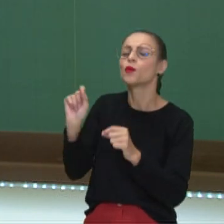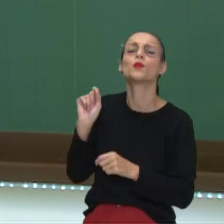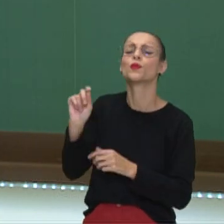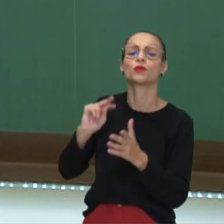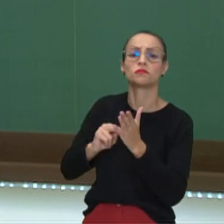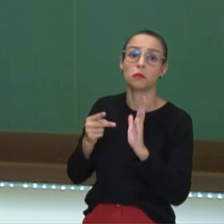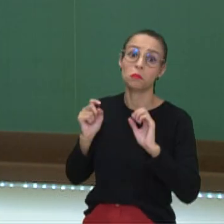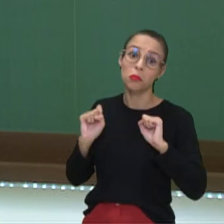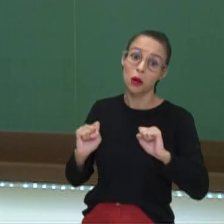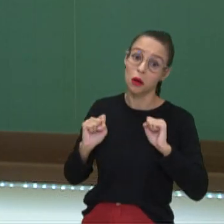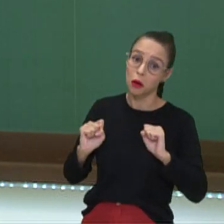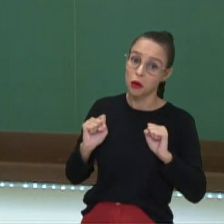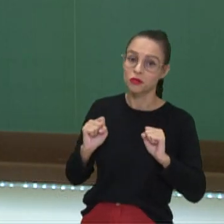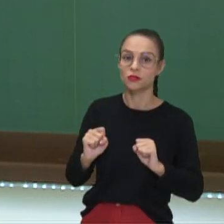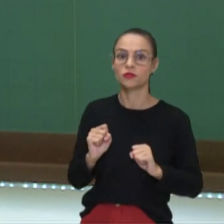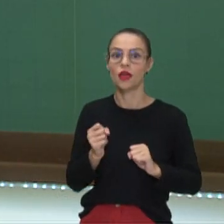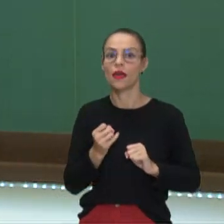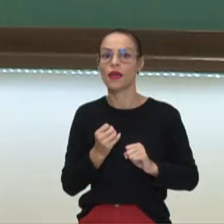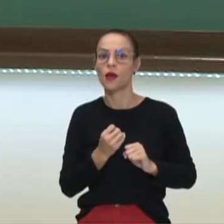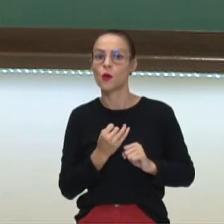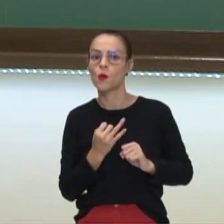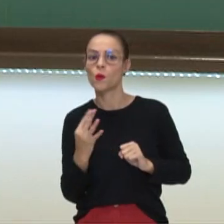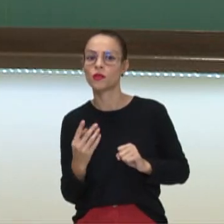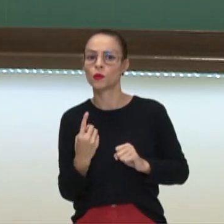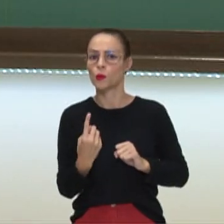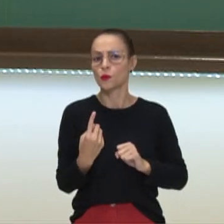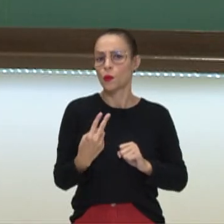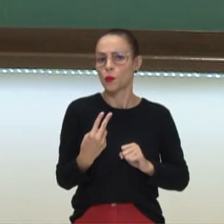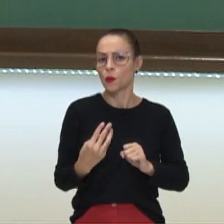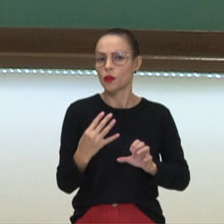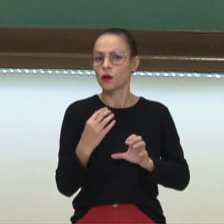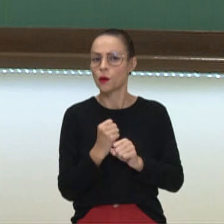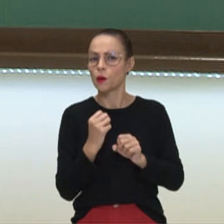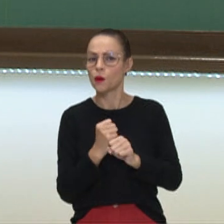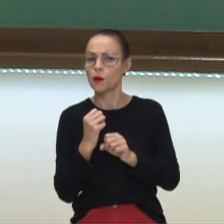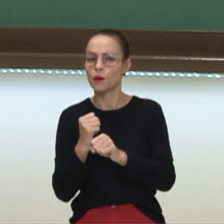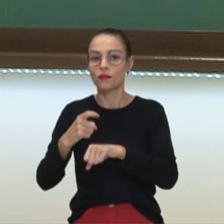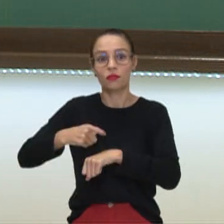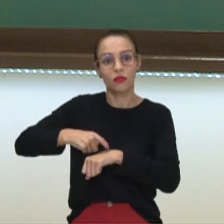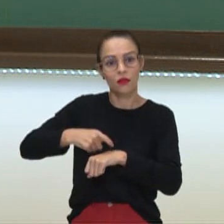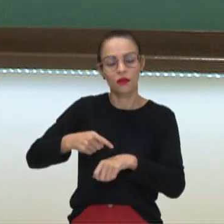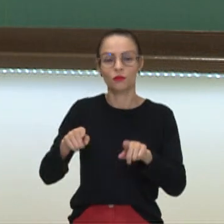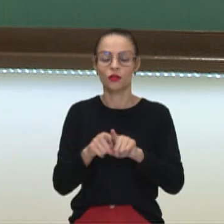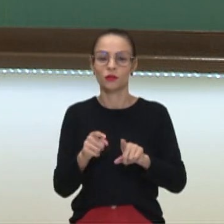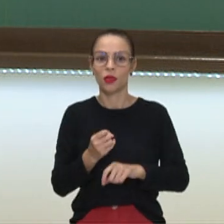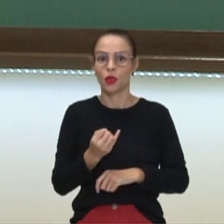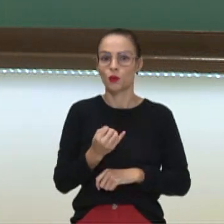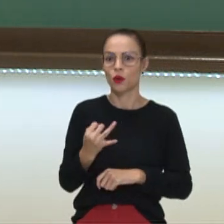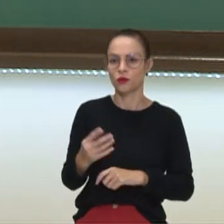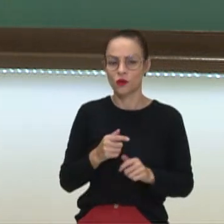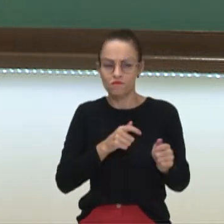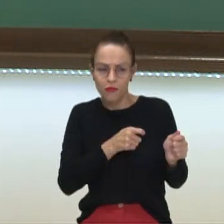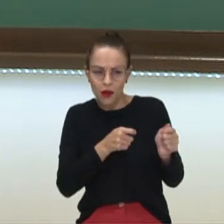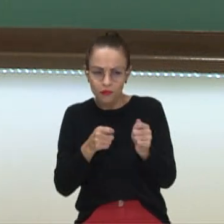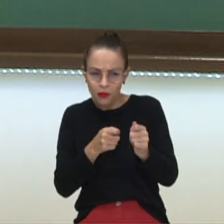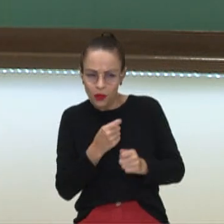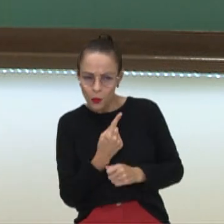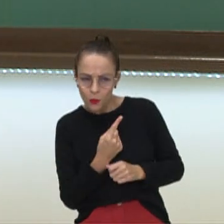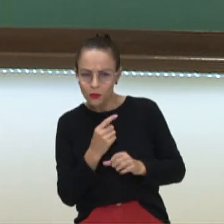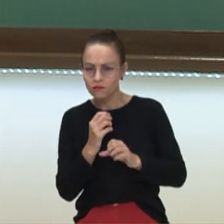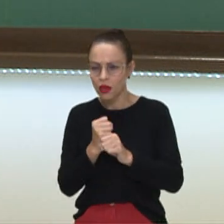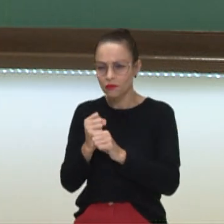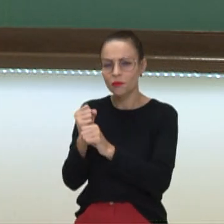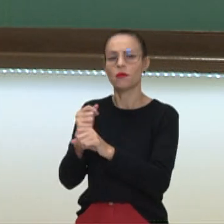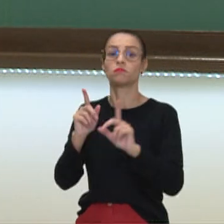uma contagem de tempo, né? Uma possibilidade de contar, por exemplo, as caças, né? Quanto